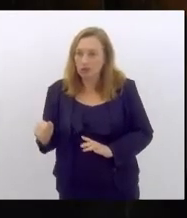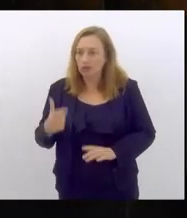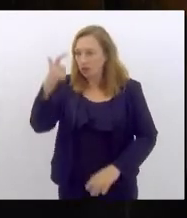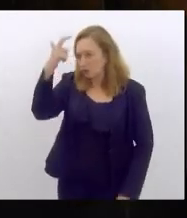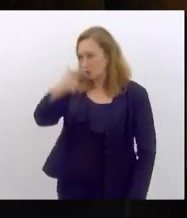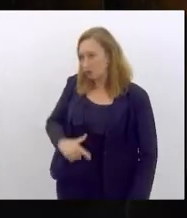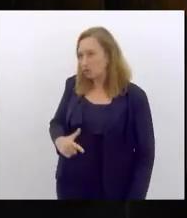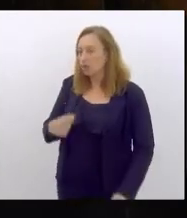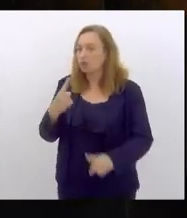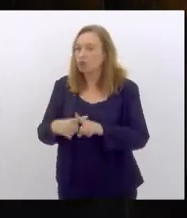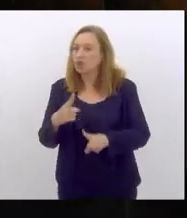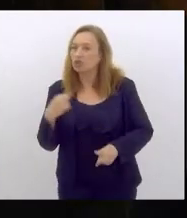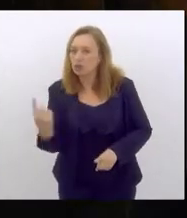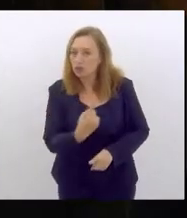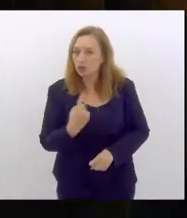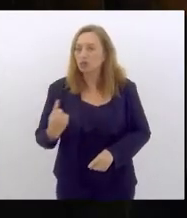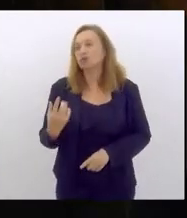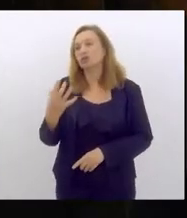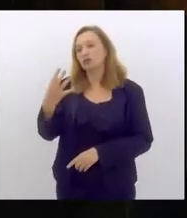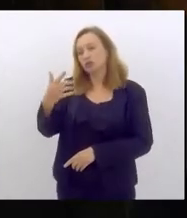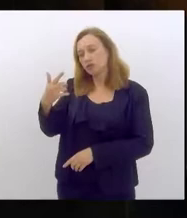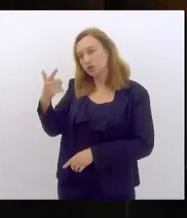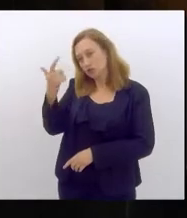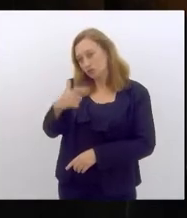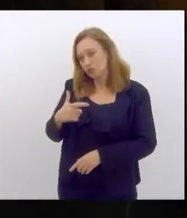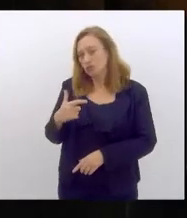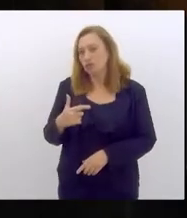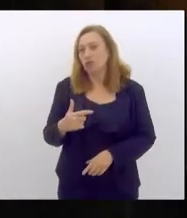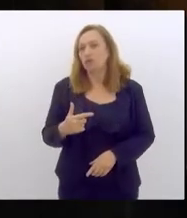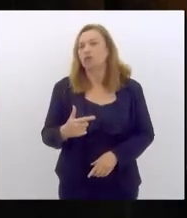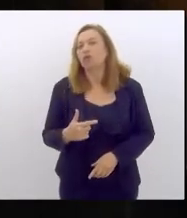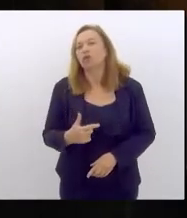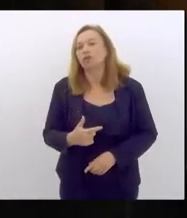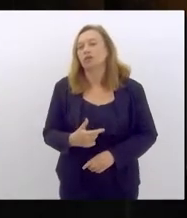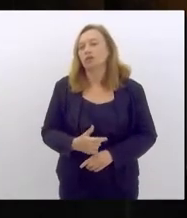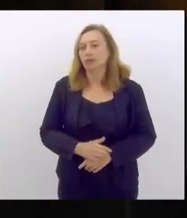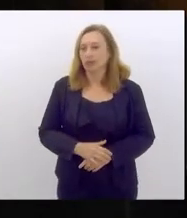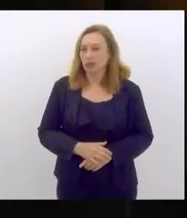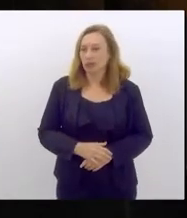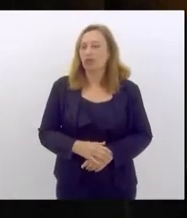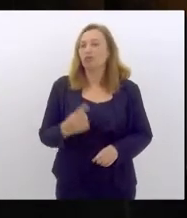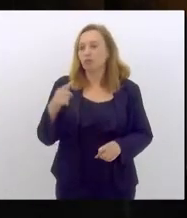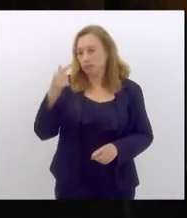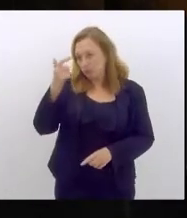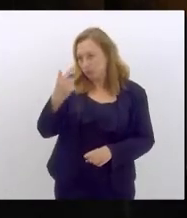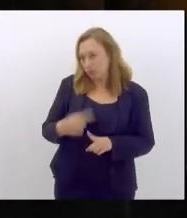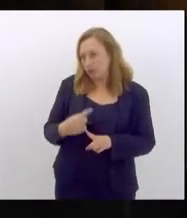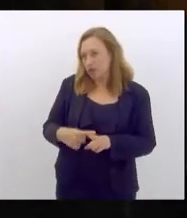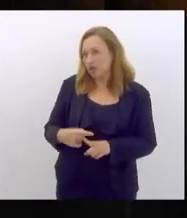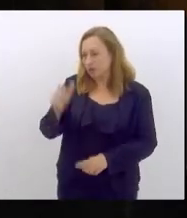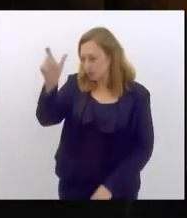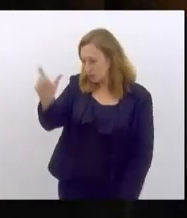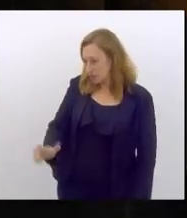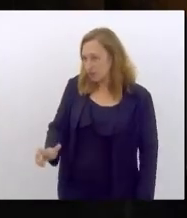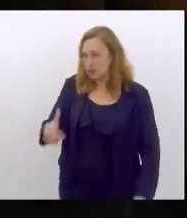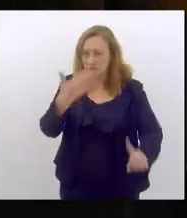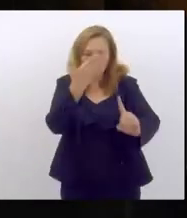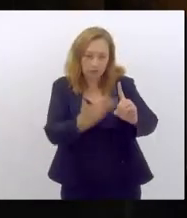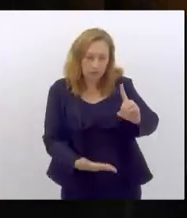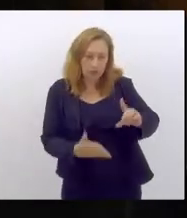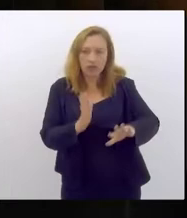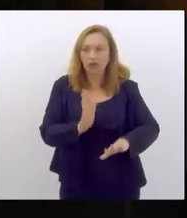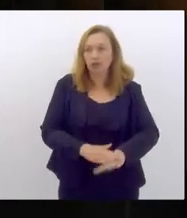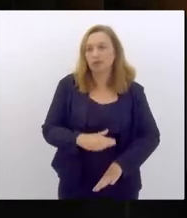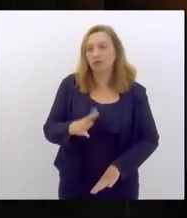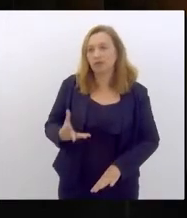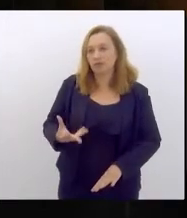sou porque nós somos. Então, Muniz Sodré, eu sou porque o senhor é. Essa homenagem é mais que